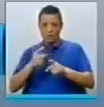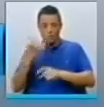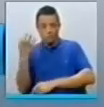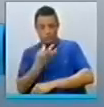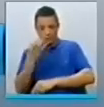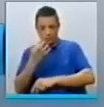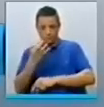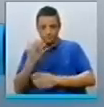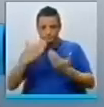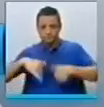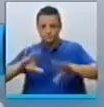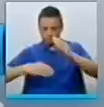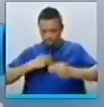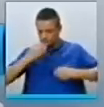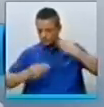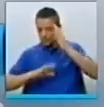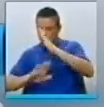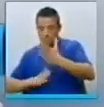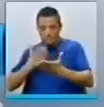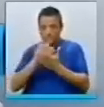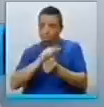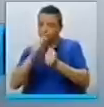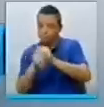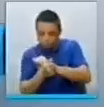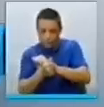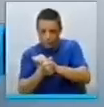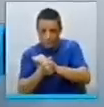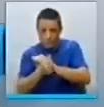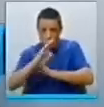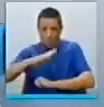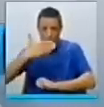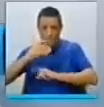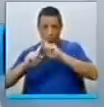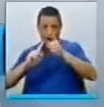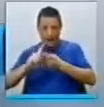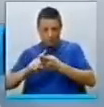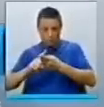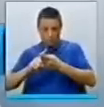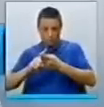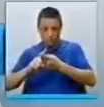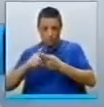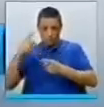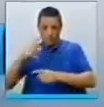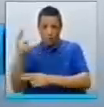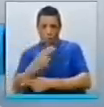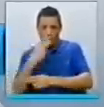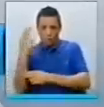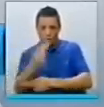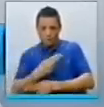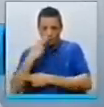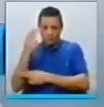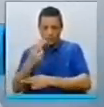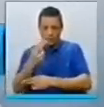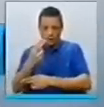preocupação muito expressa naquilo que é por exemplo a nossa reforma curricular no primeiro ano os nossos Estudantes têm uma unidade curricular que é uma unidade em